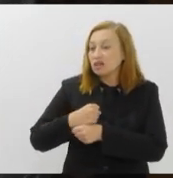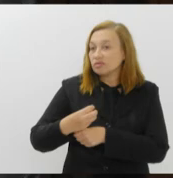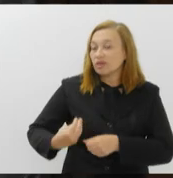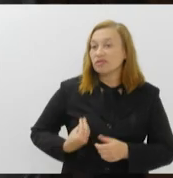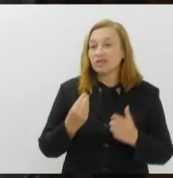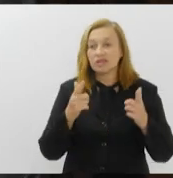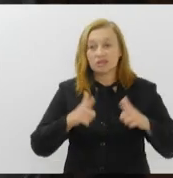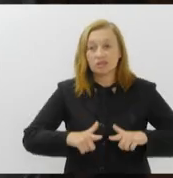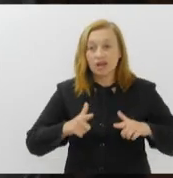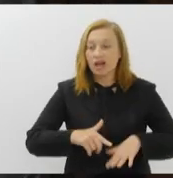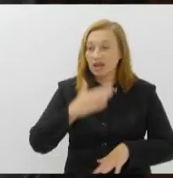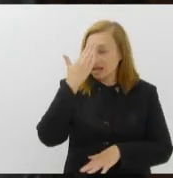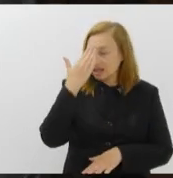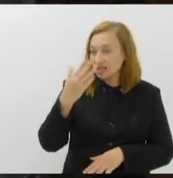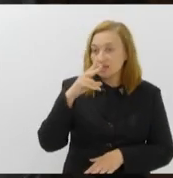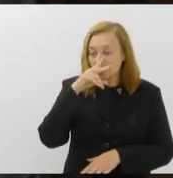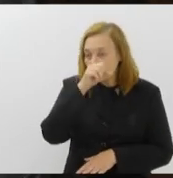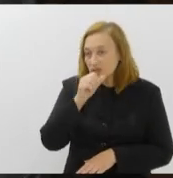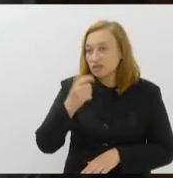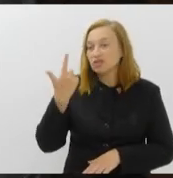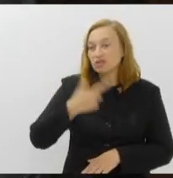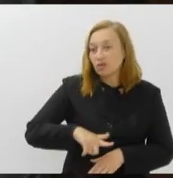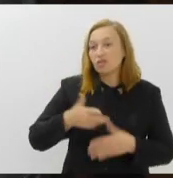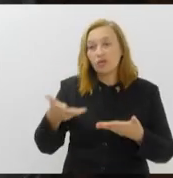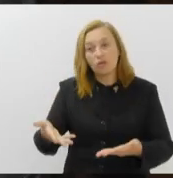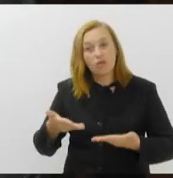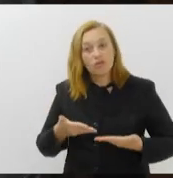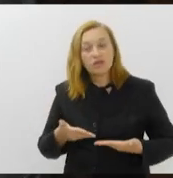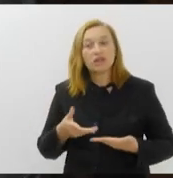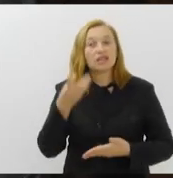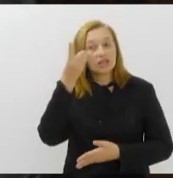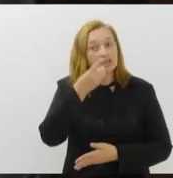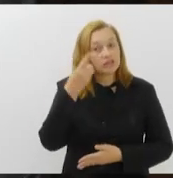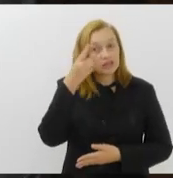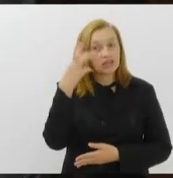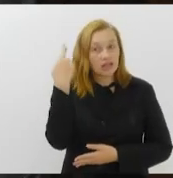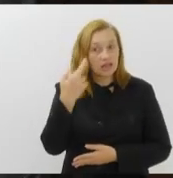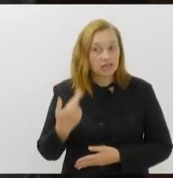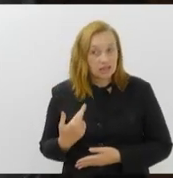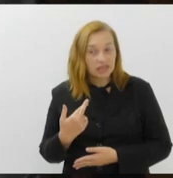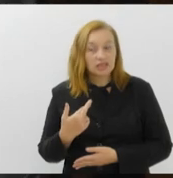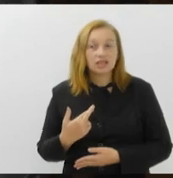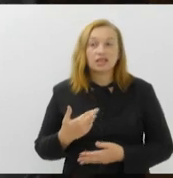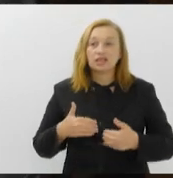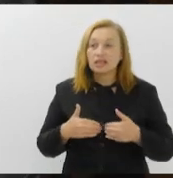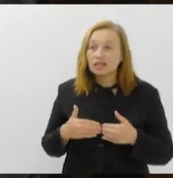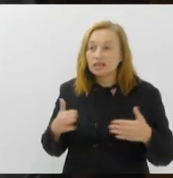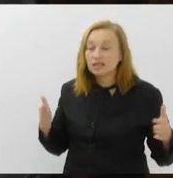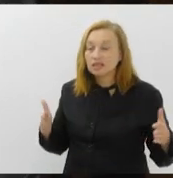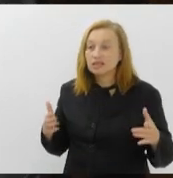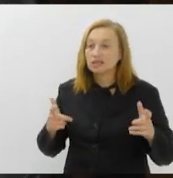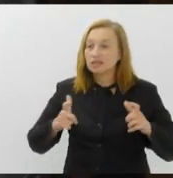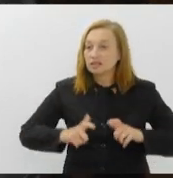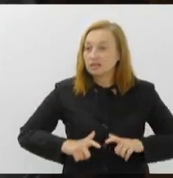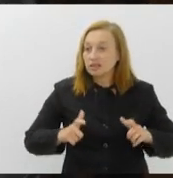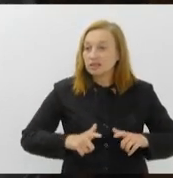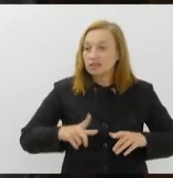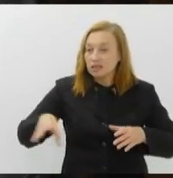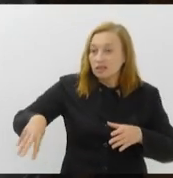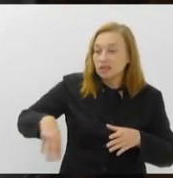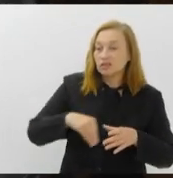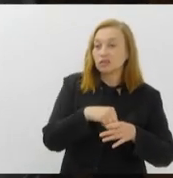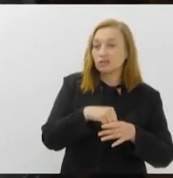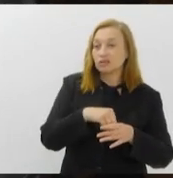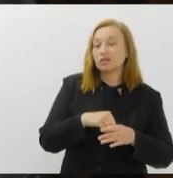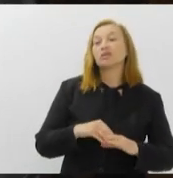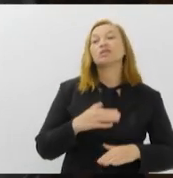e reforço mais uma vez o convite à deputada Renata por nos abrir esse espaço, nos incluir nesse